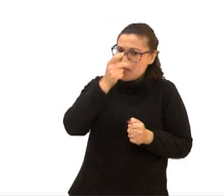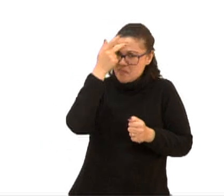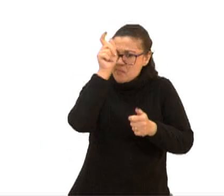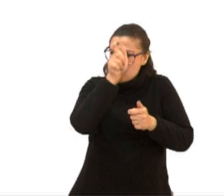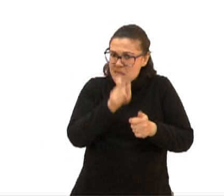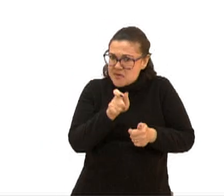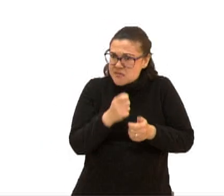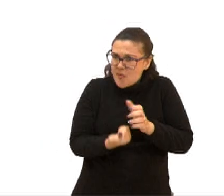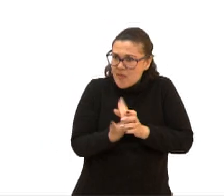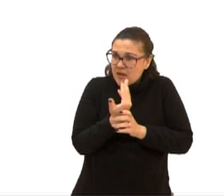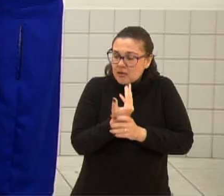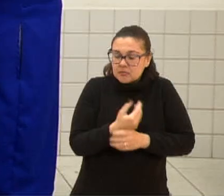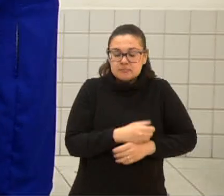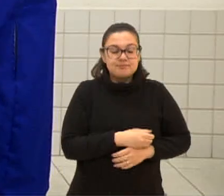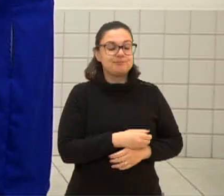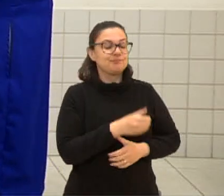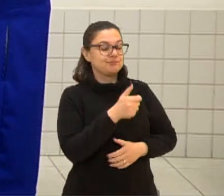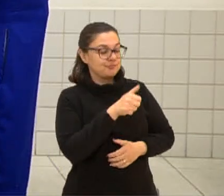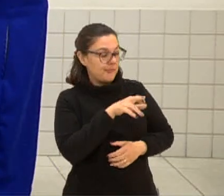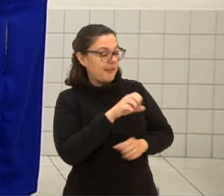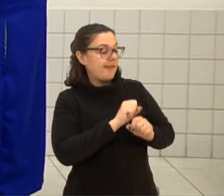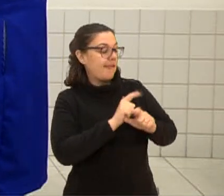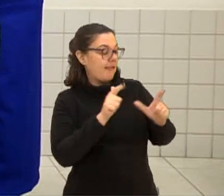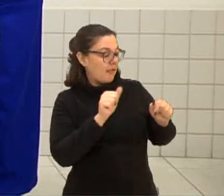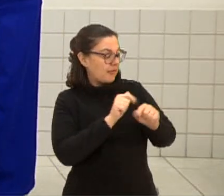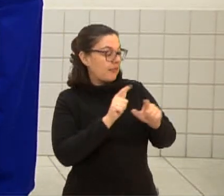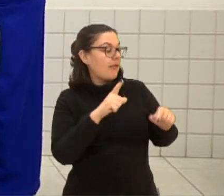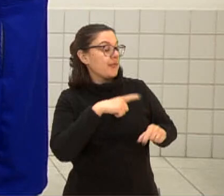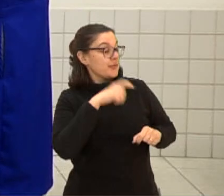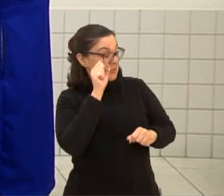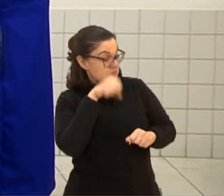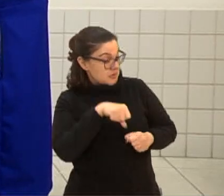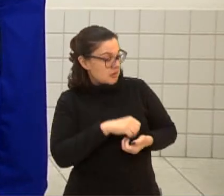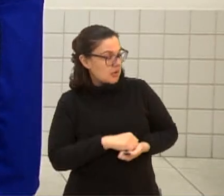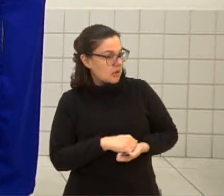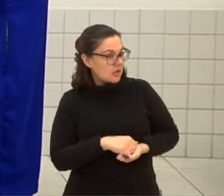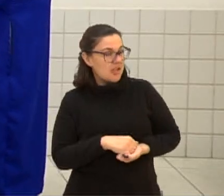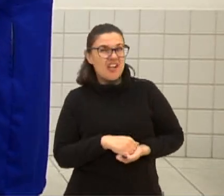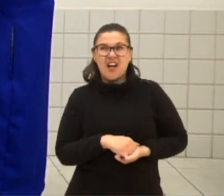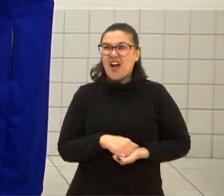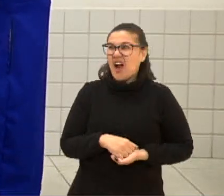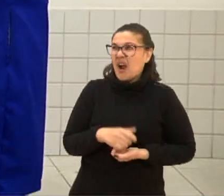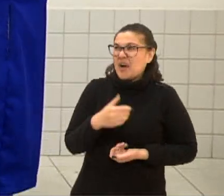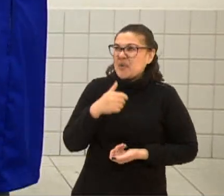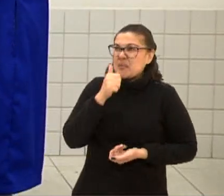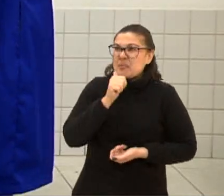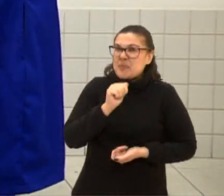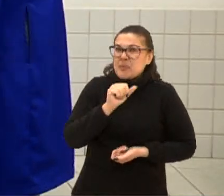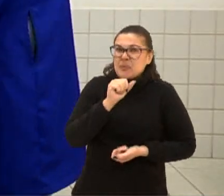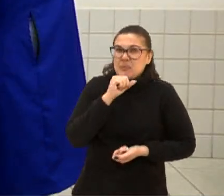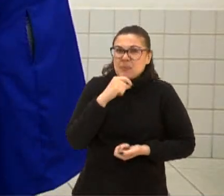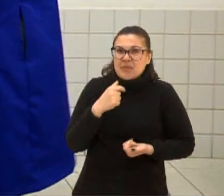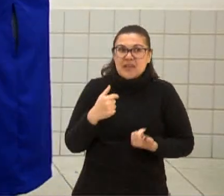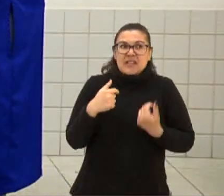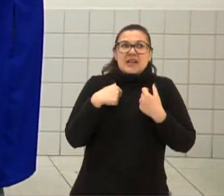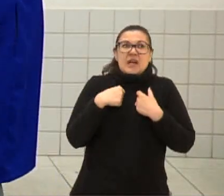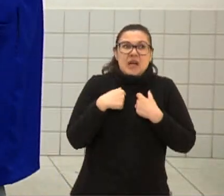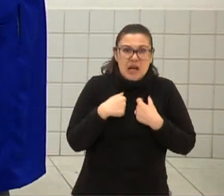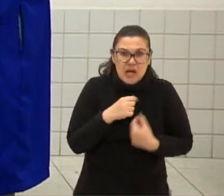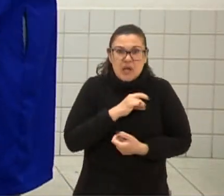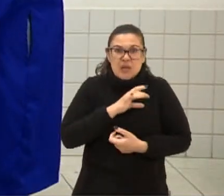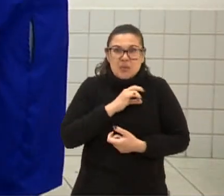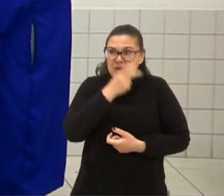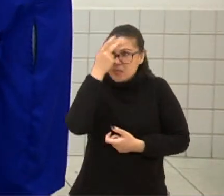existe? Claro, Pluft, claro que gente existe. Mamãe, eu tenho medo